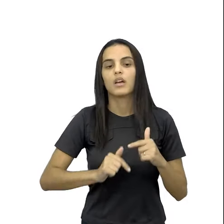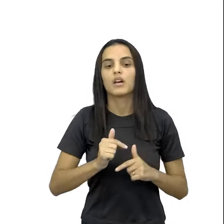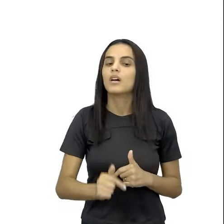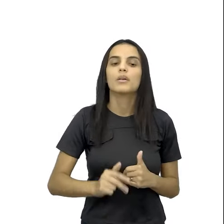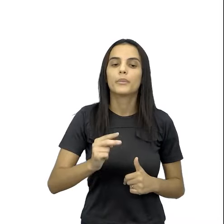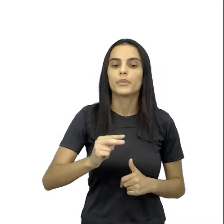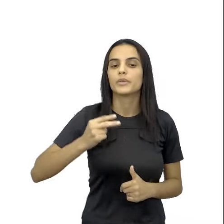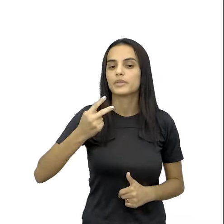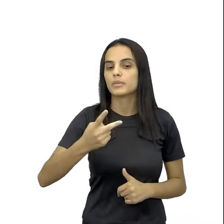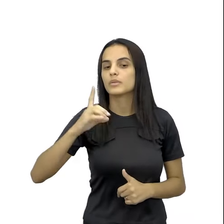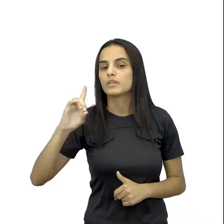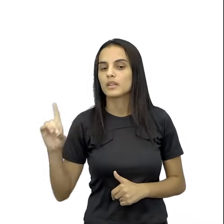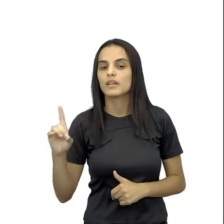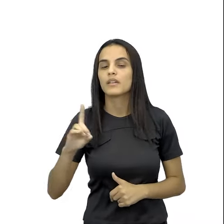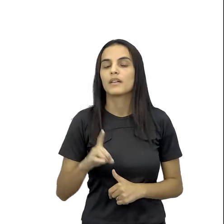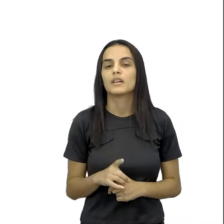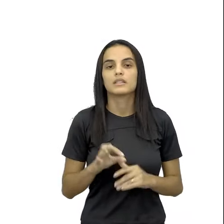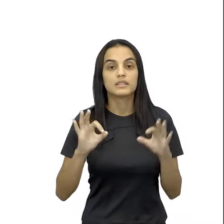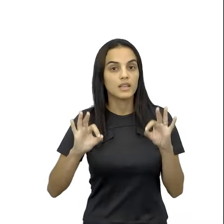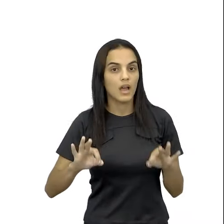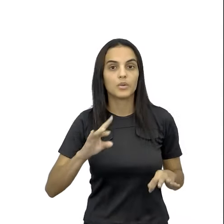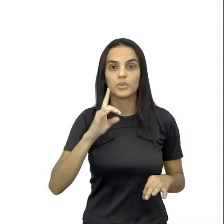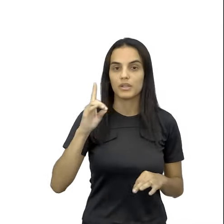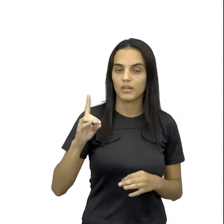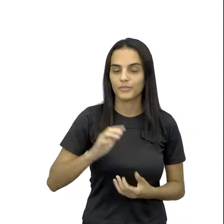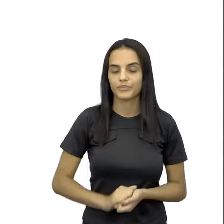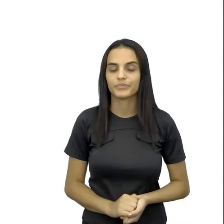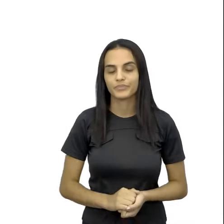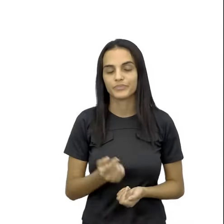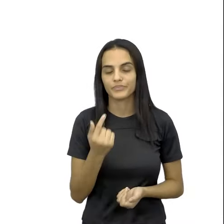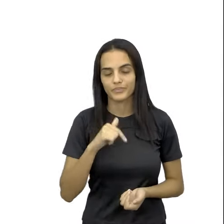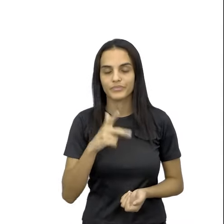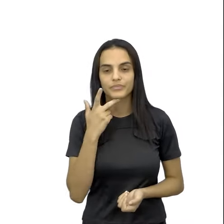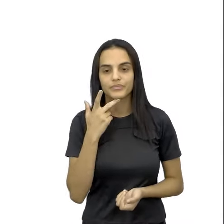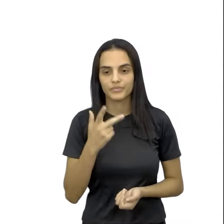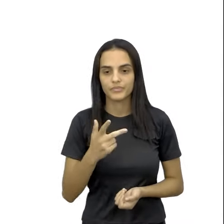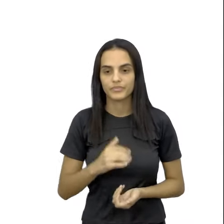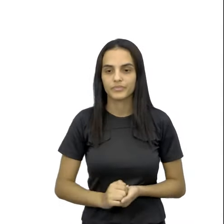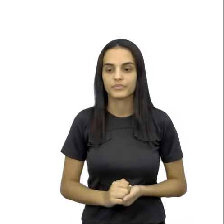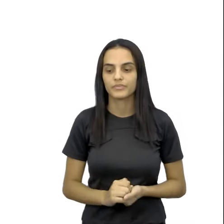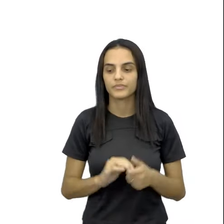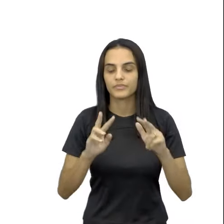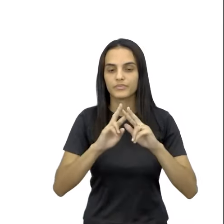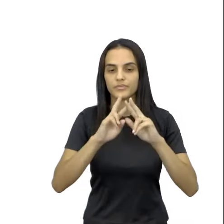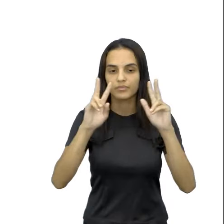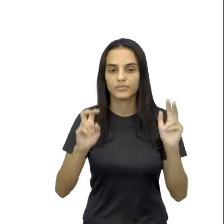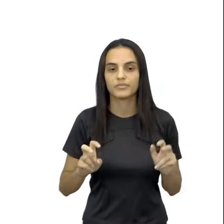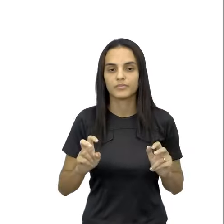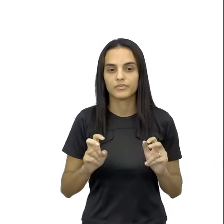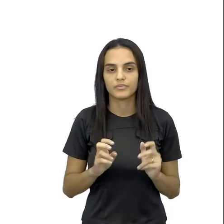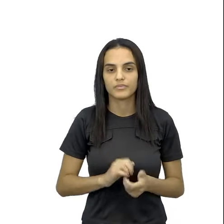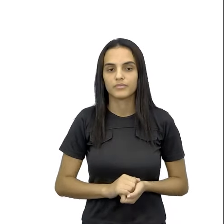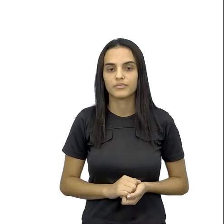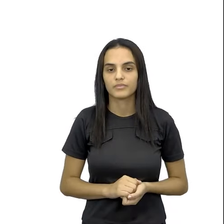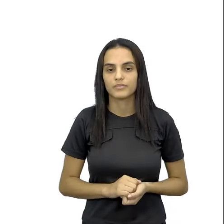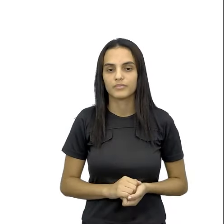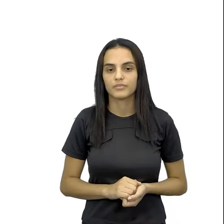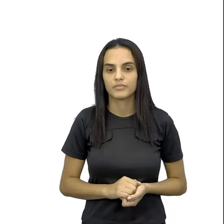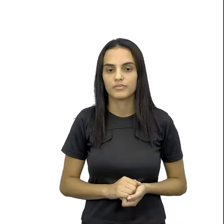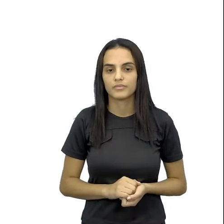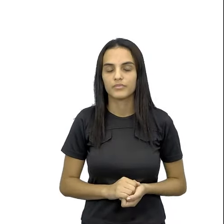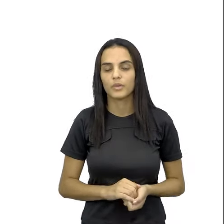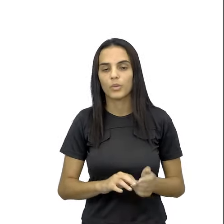D, divisível D, fator D, né? A gente fala sobre isso,